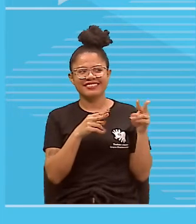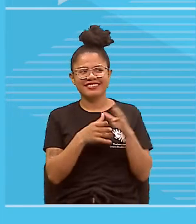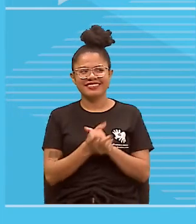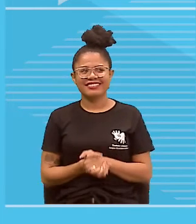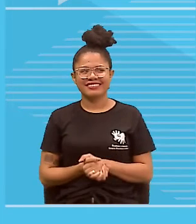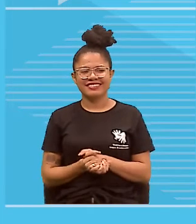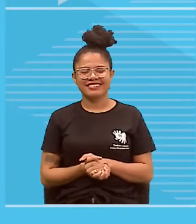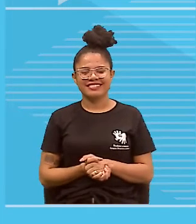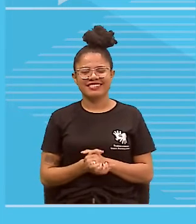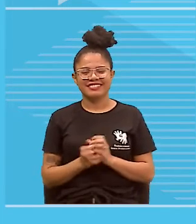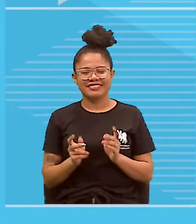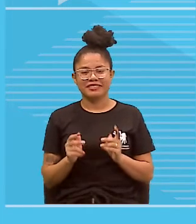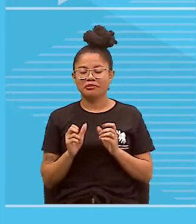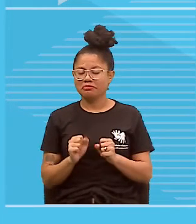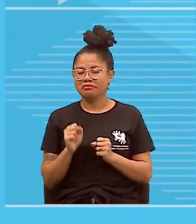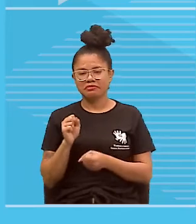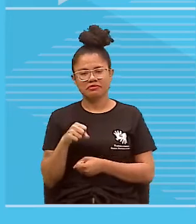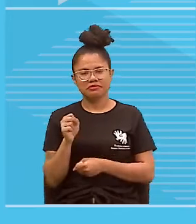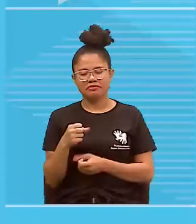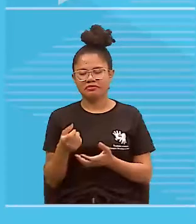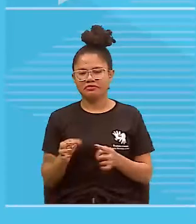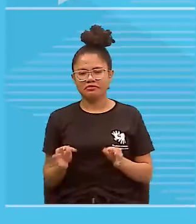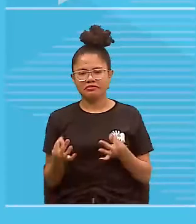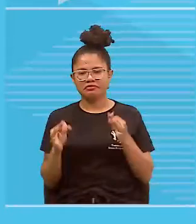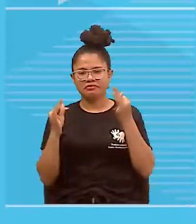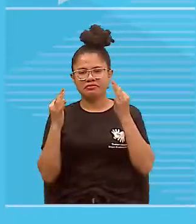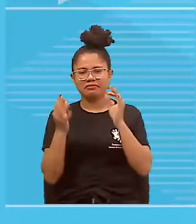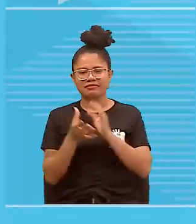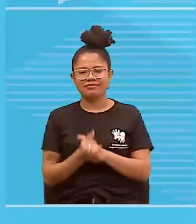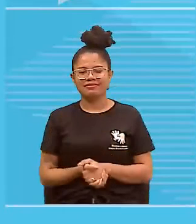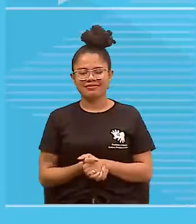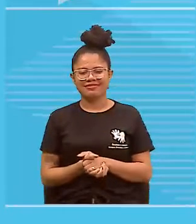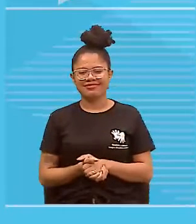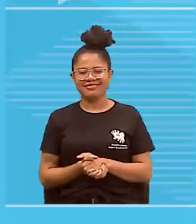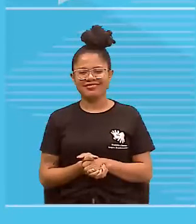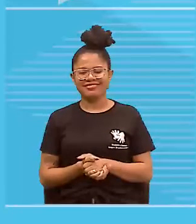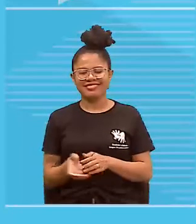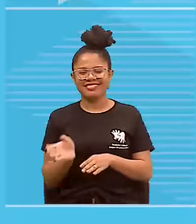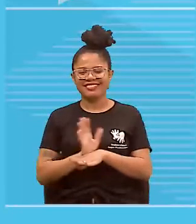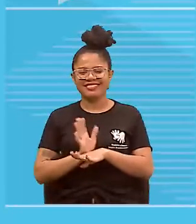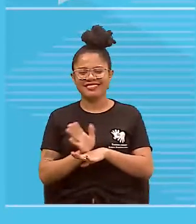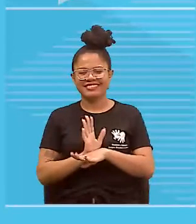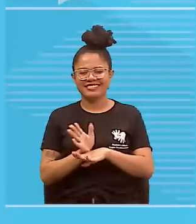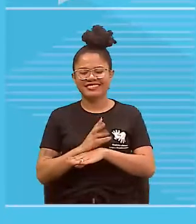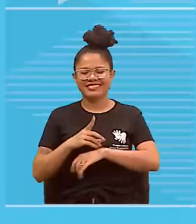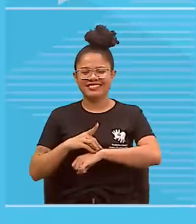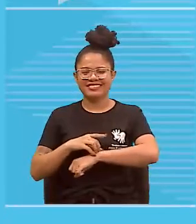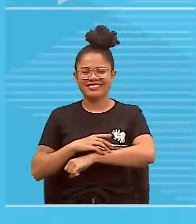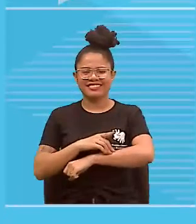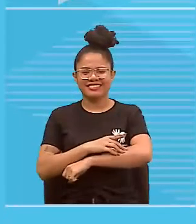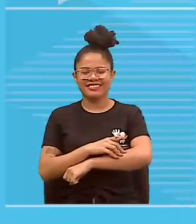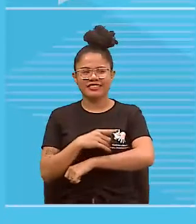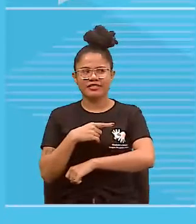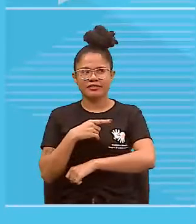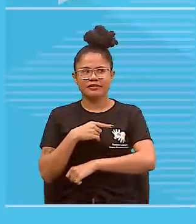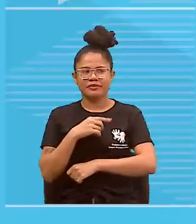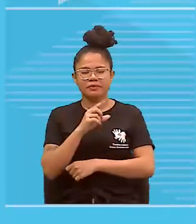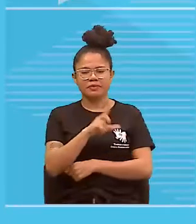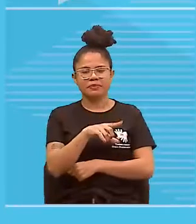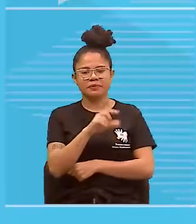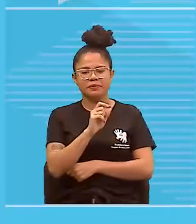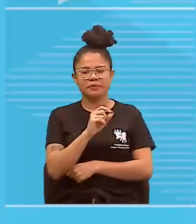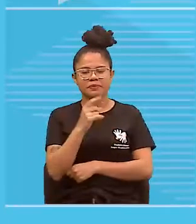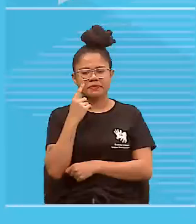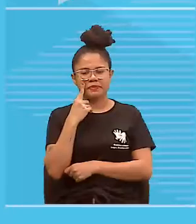tá então pode sim aquela tecnologia lá do Jurassic Park que a gente assistiu onde pegavam né